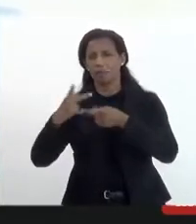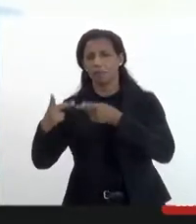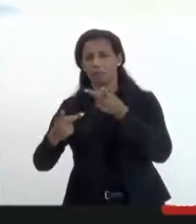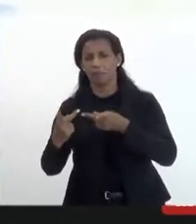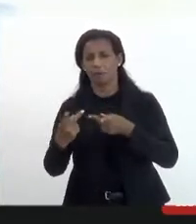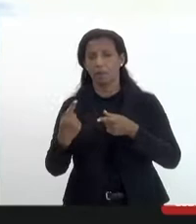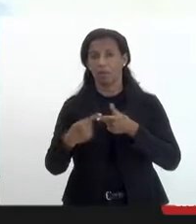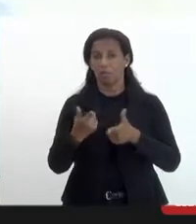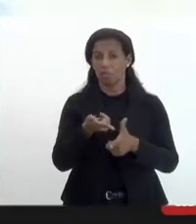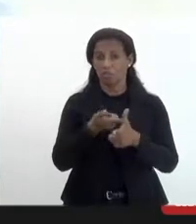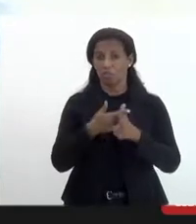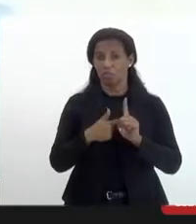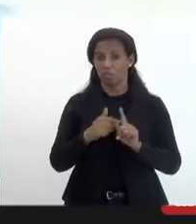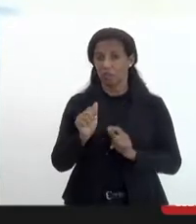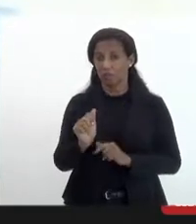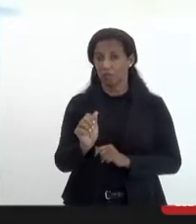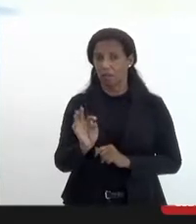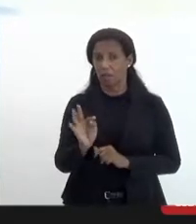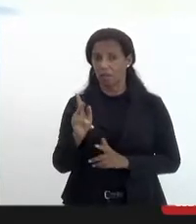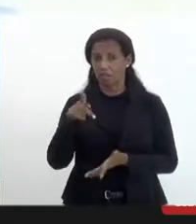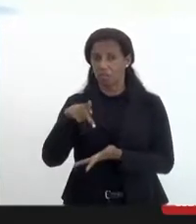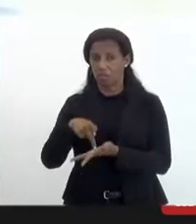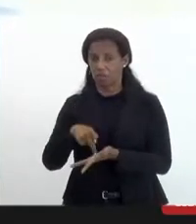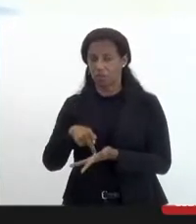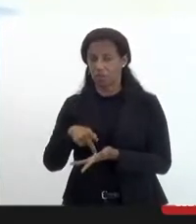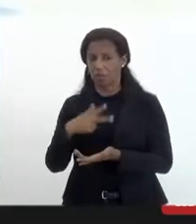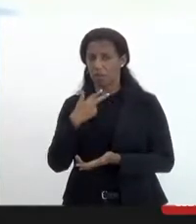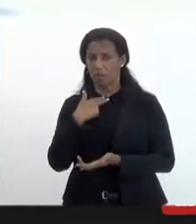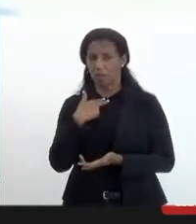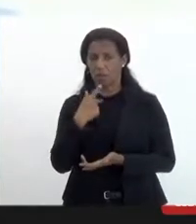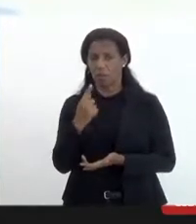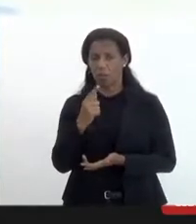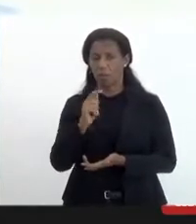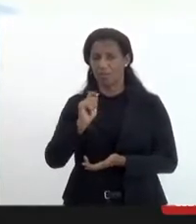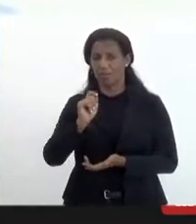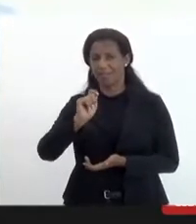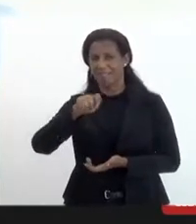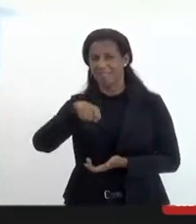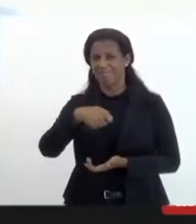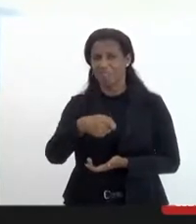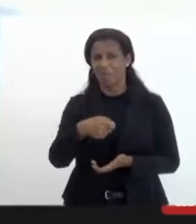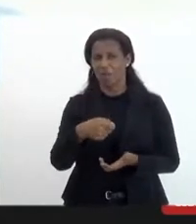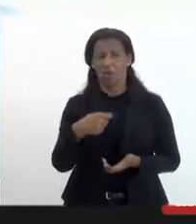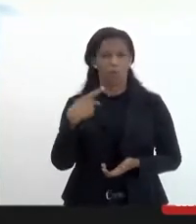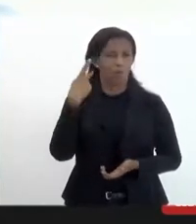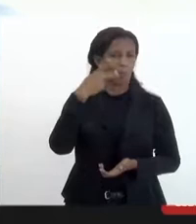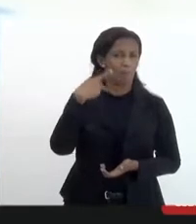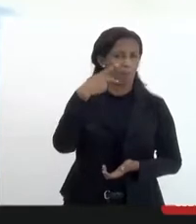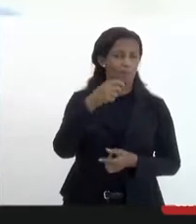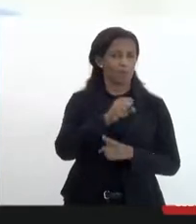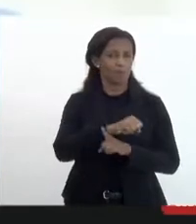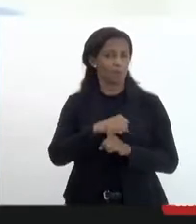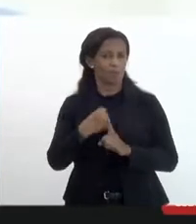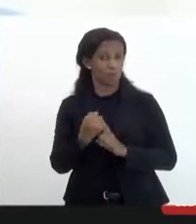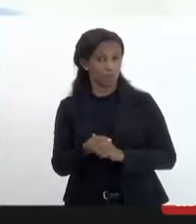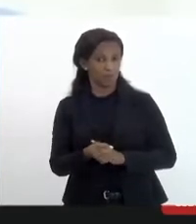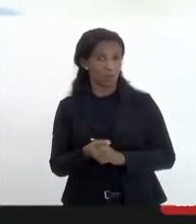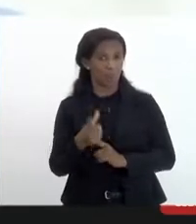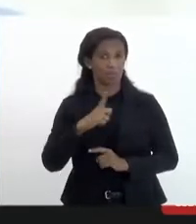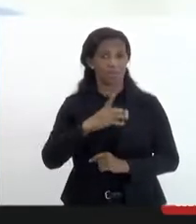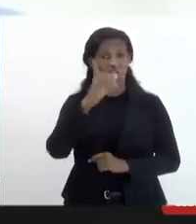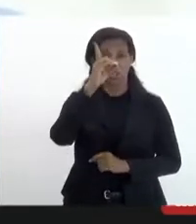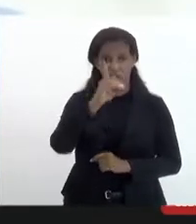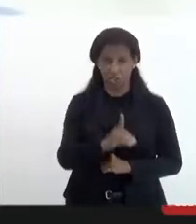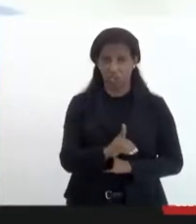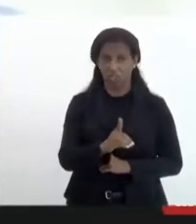dívida ativa não pode ser apenas uma sigla. O parlamento, a sociedade, tem